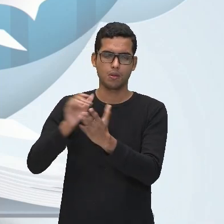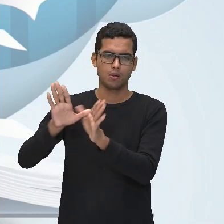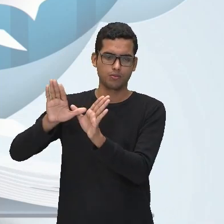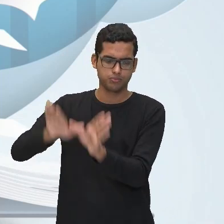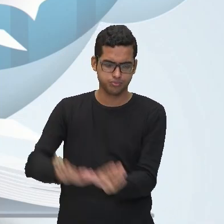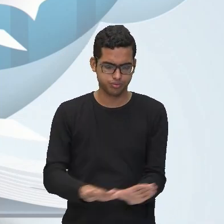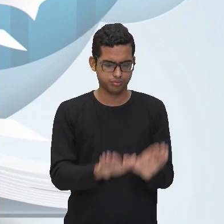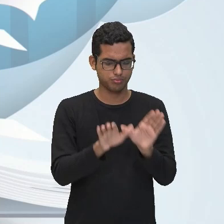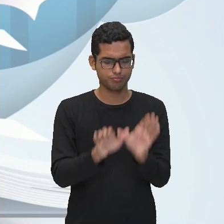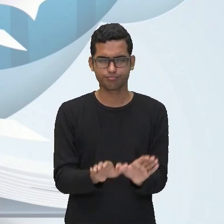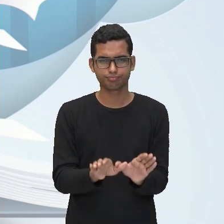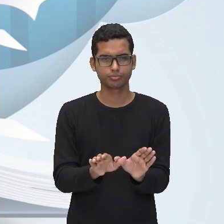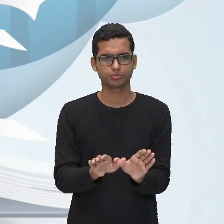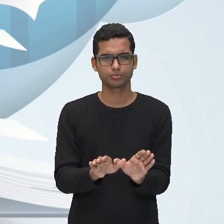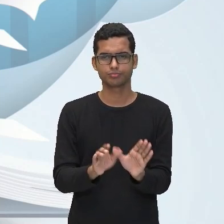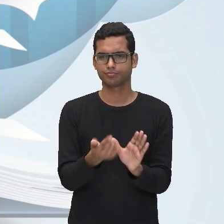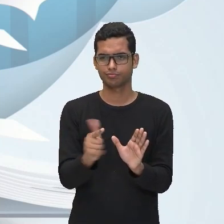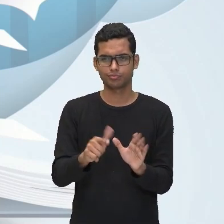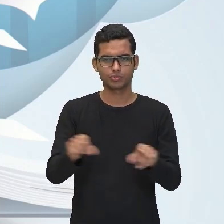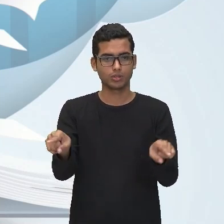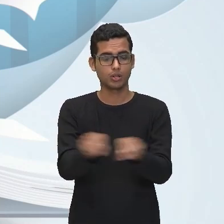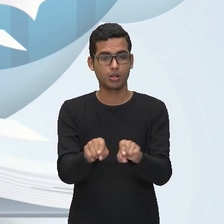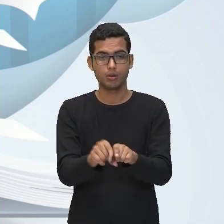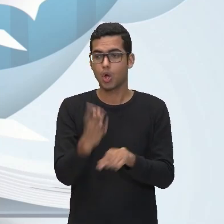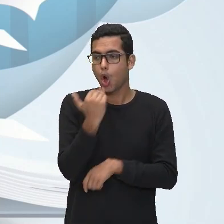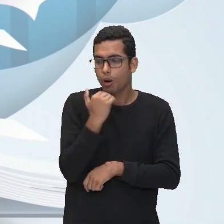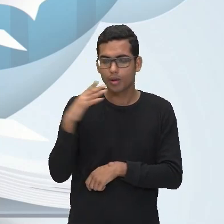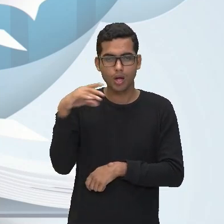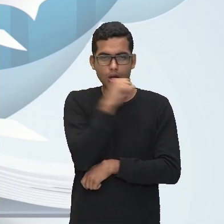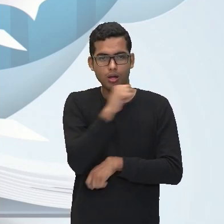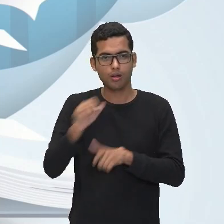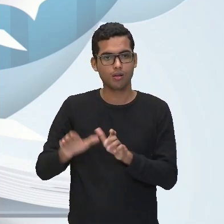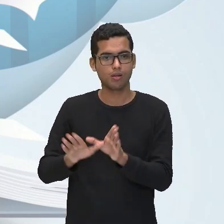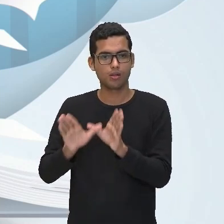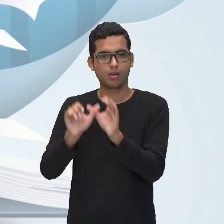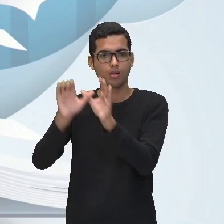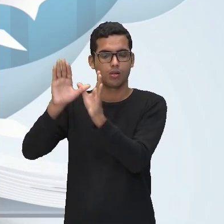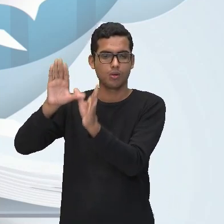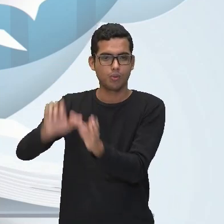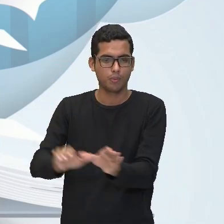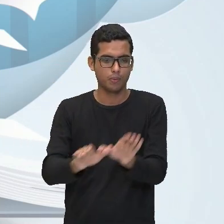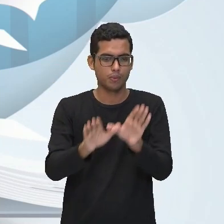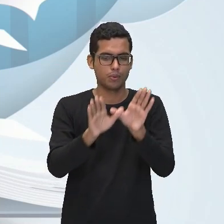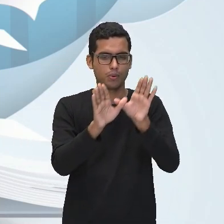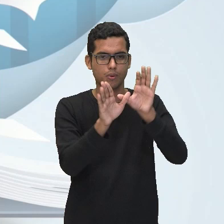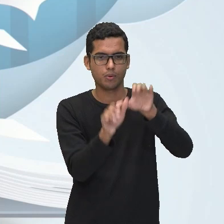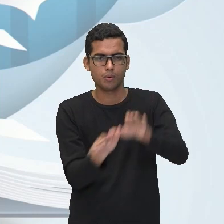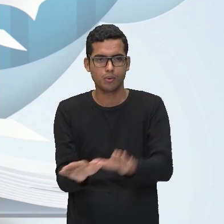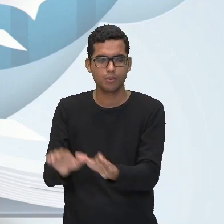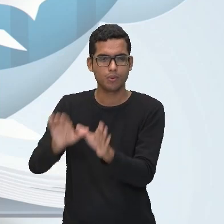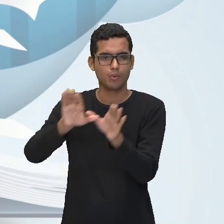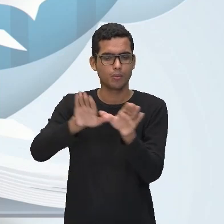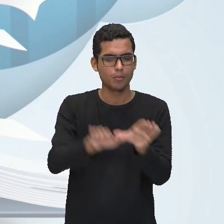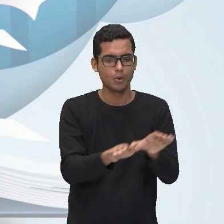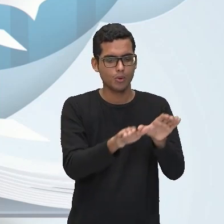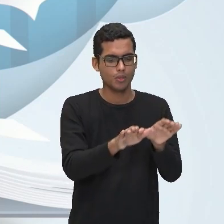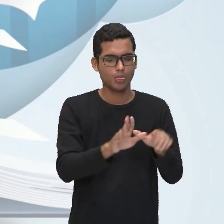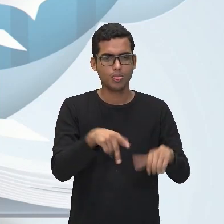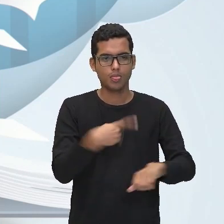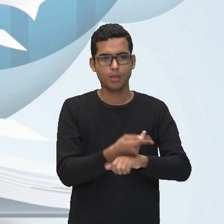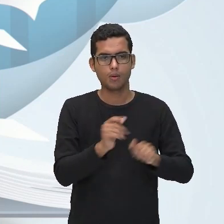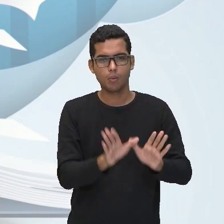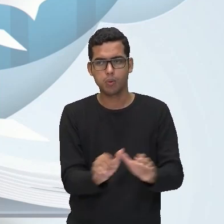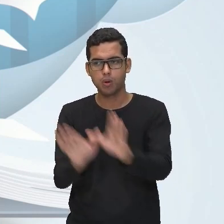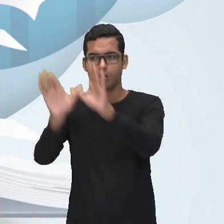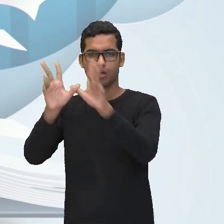porto. Alimentam-se um instante em cada par de mãos e partem. E aqui nós já estamos vendo